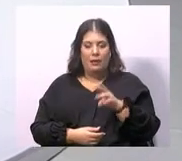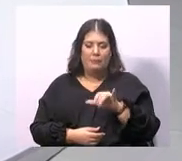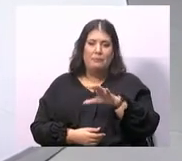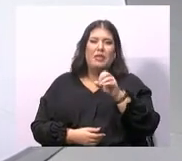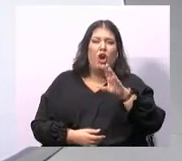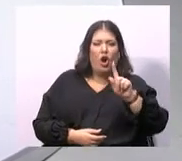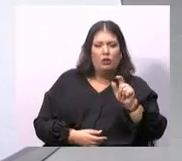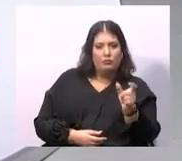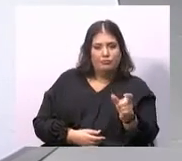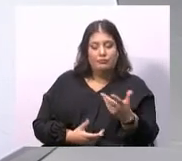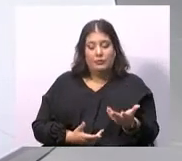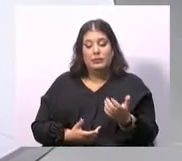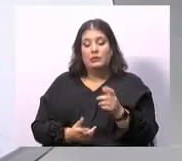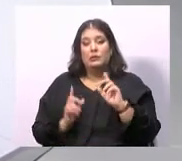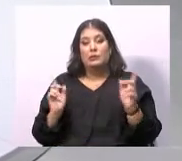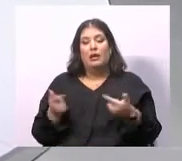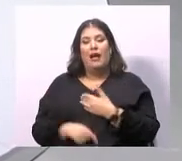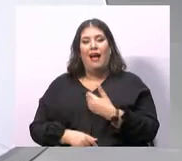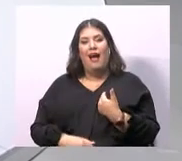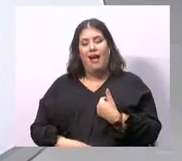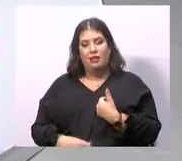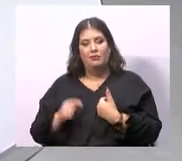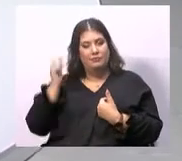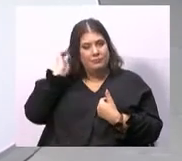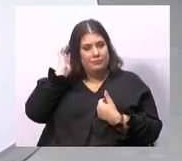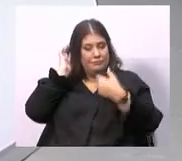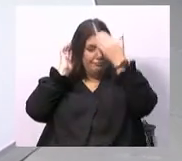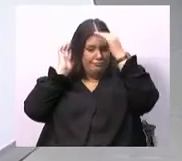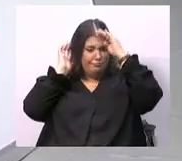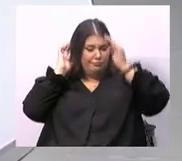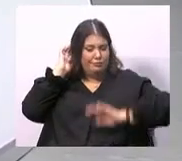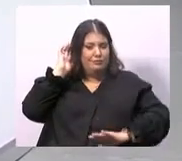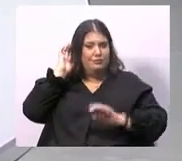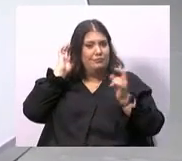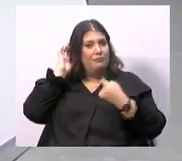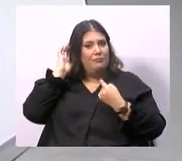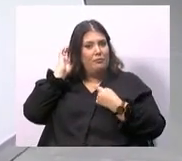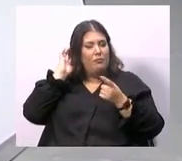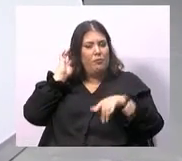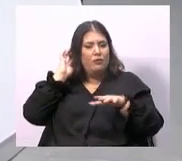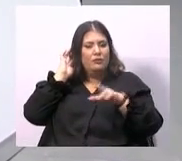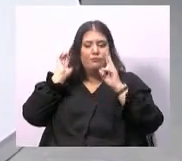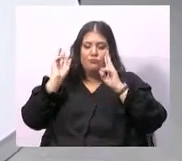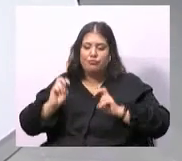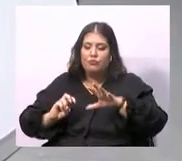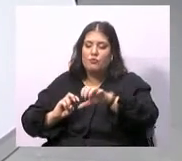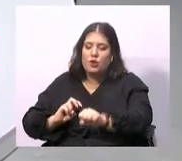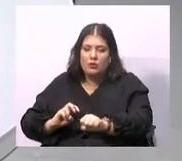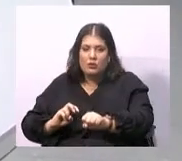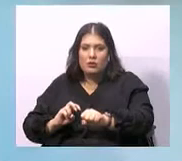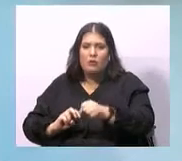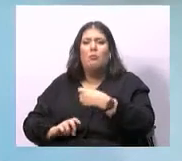Pronto. Nós em tudo, na área da saúde, como é lógico, da cabeça aos pés, devemos sempre ir à causa e não ao